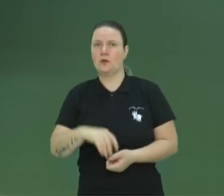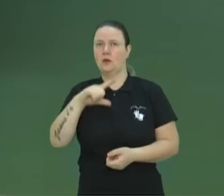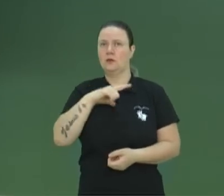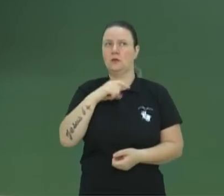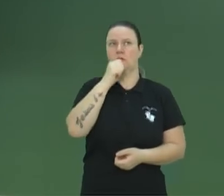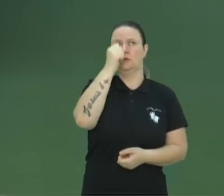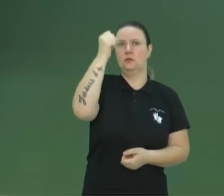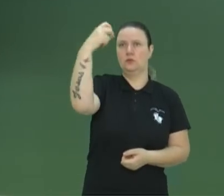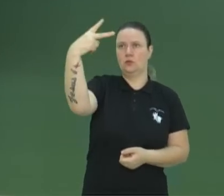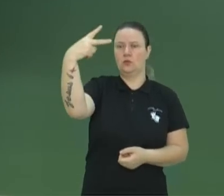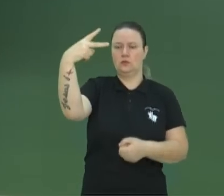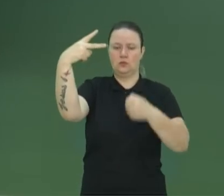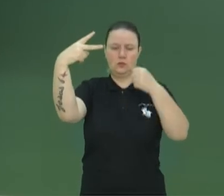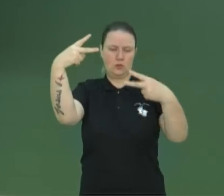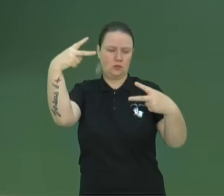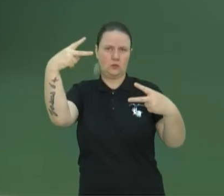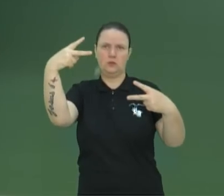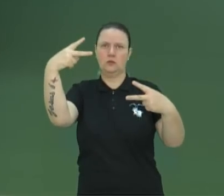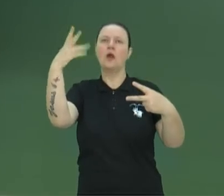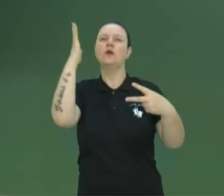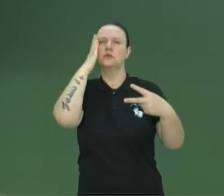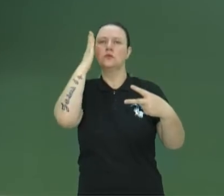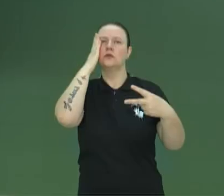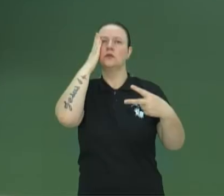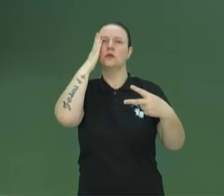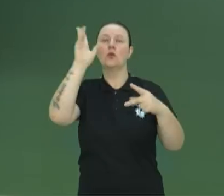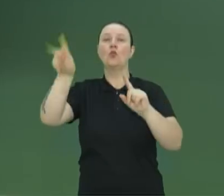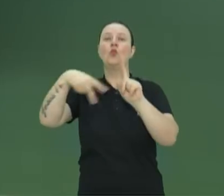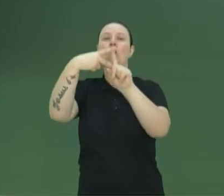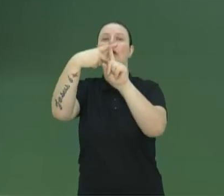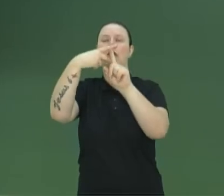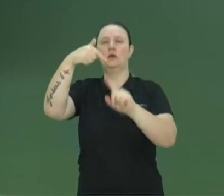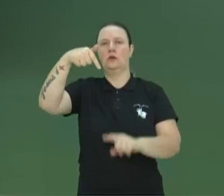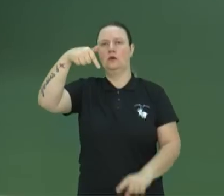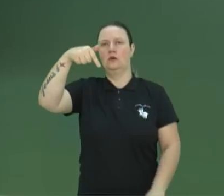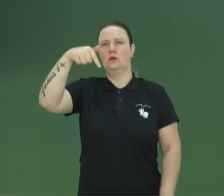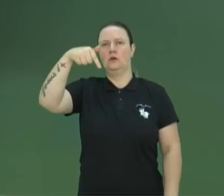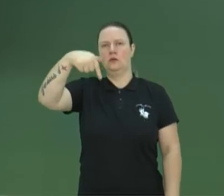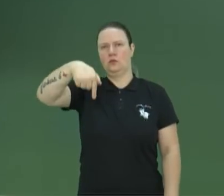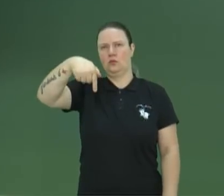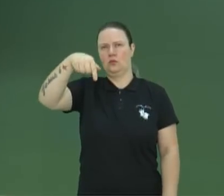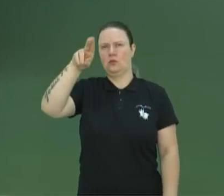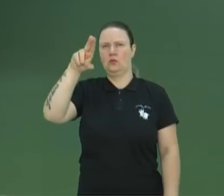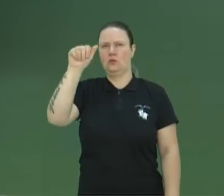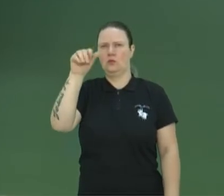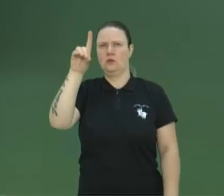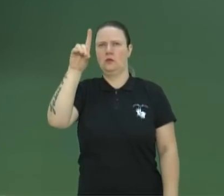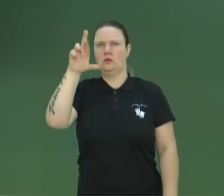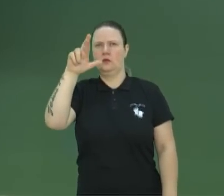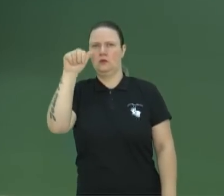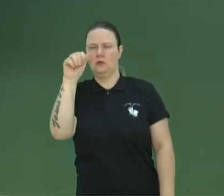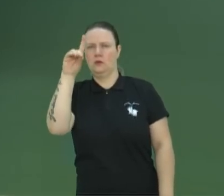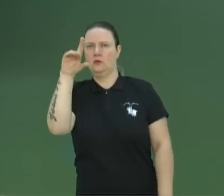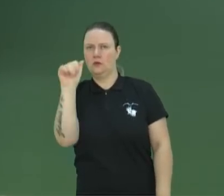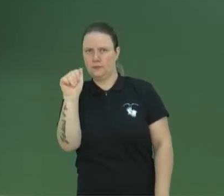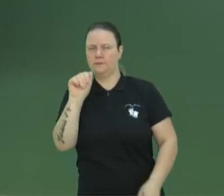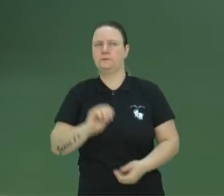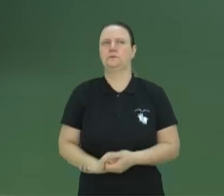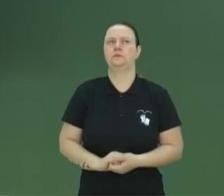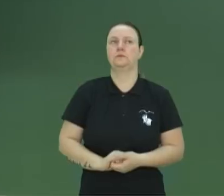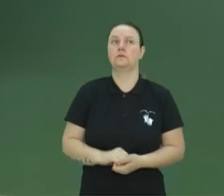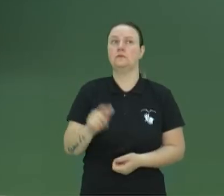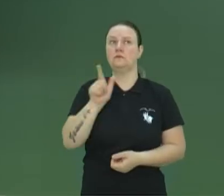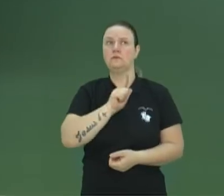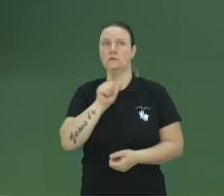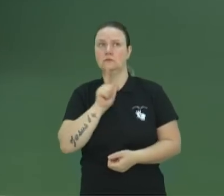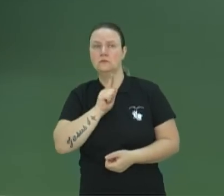por 2, eu sei que ela é uma matriz quadrada, então eu posso dizer que ela é de ordem 2. porque ela é uma matriz 2 por 2. Aqui eu tenho